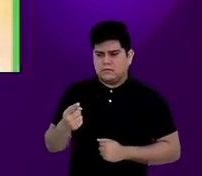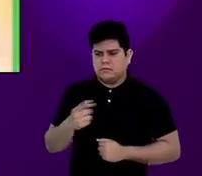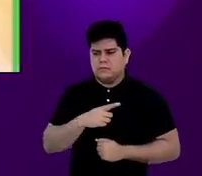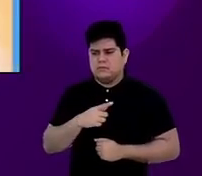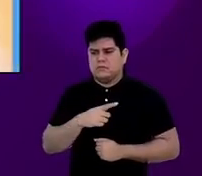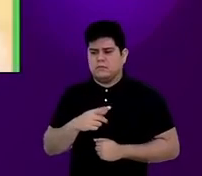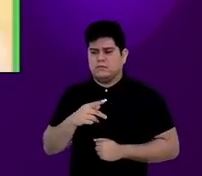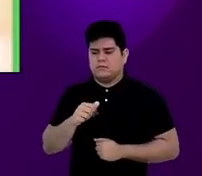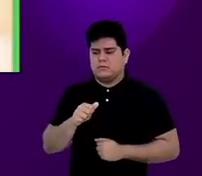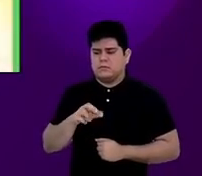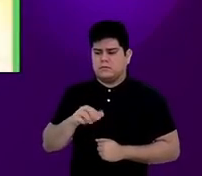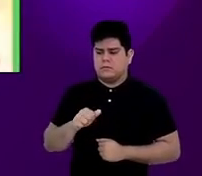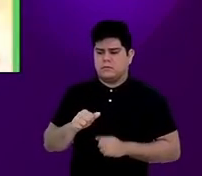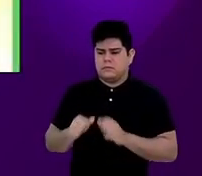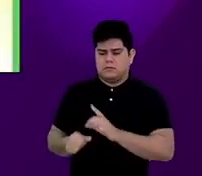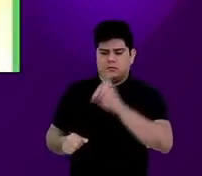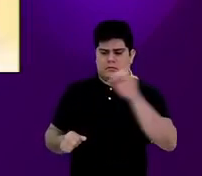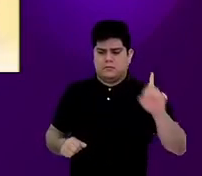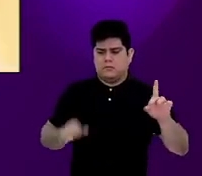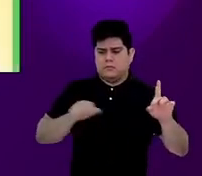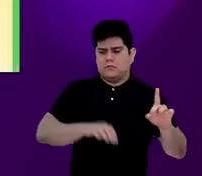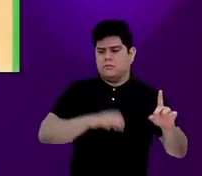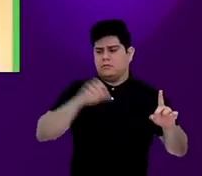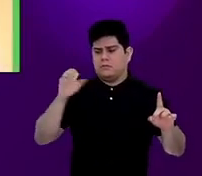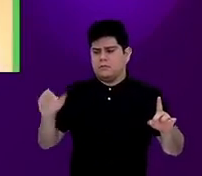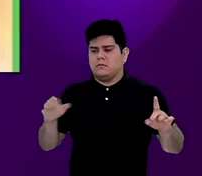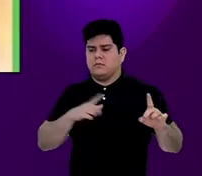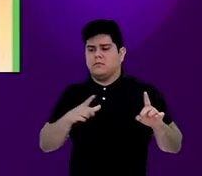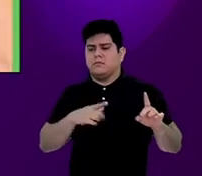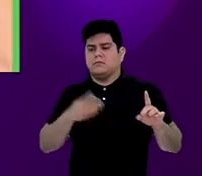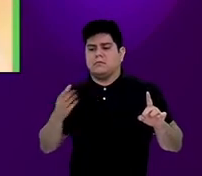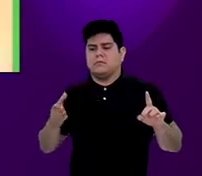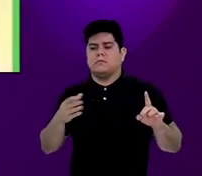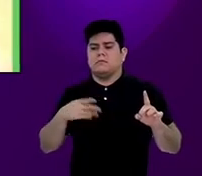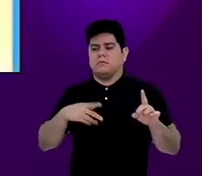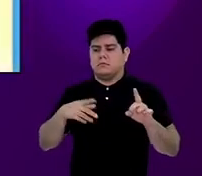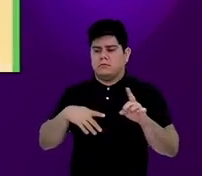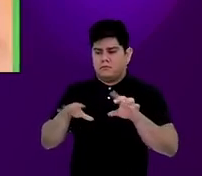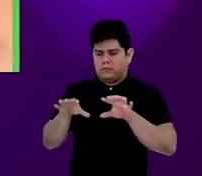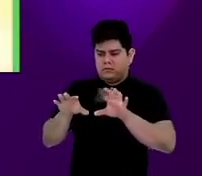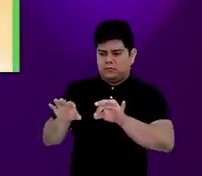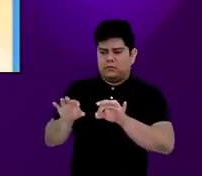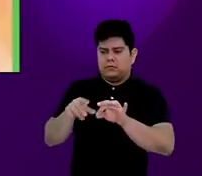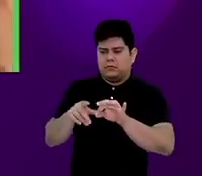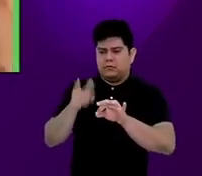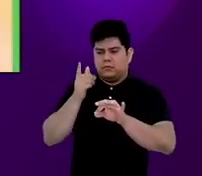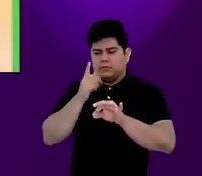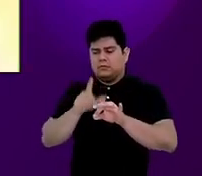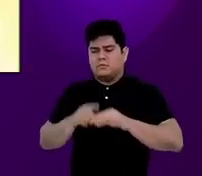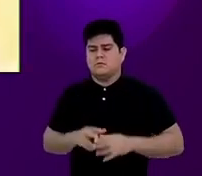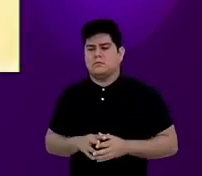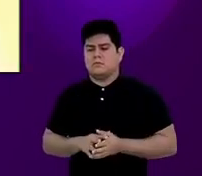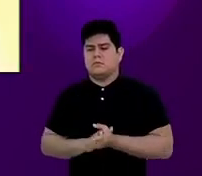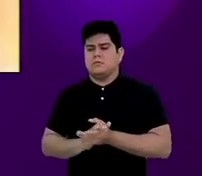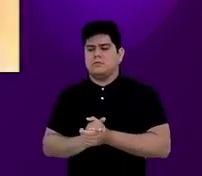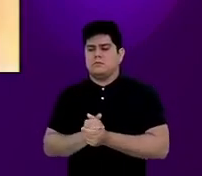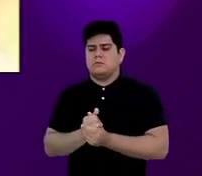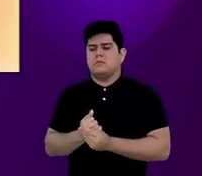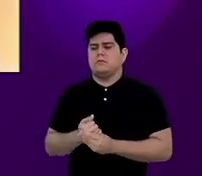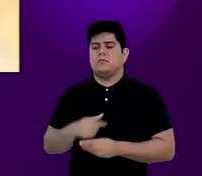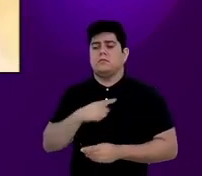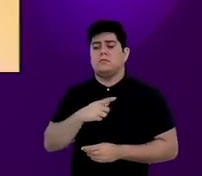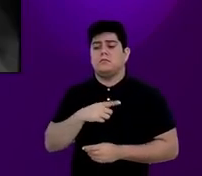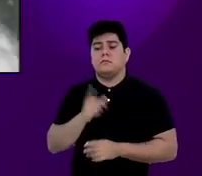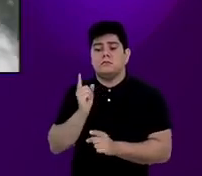parovárica do lado direito, e a gente está vendo o eterno cruzamento com artéria uterina ali, e aí você consegue já ver o linfático. Então, quer dizer, você